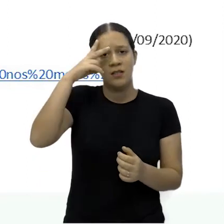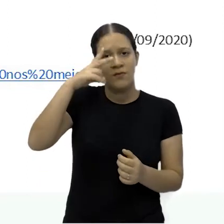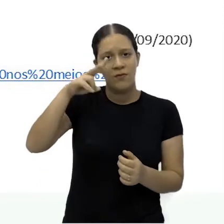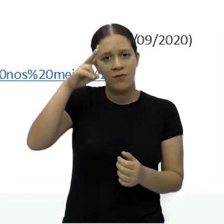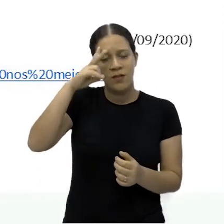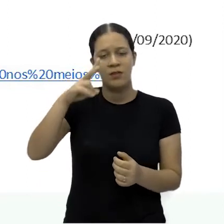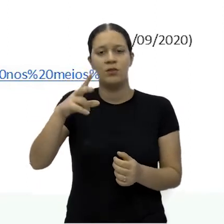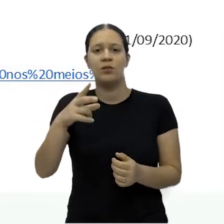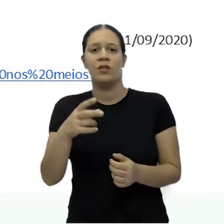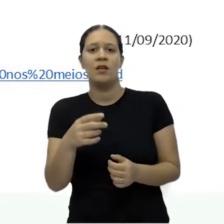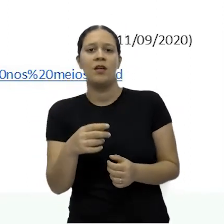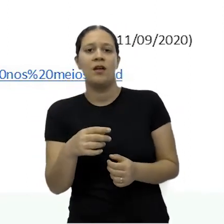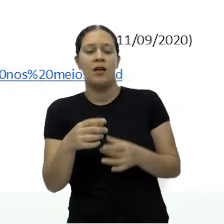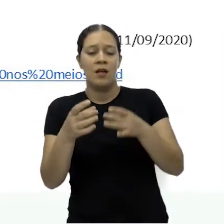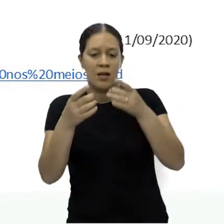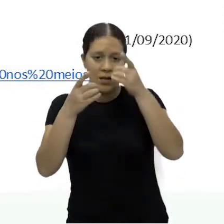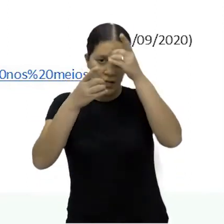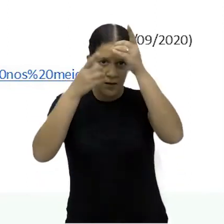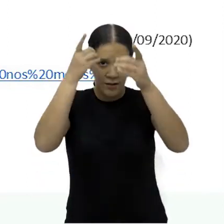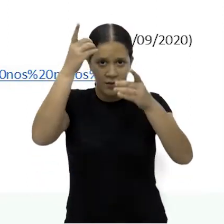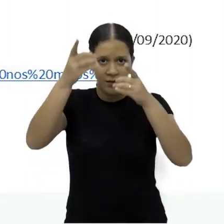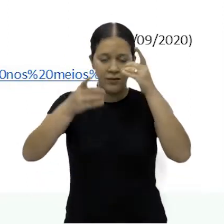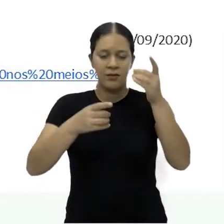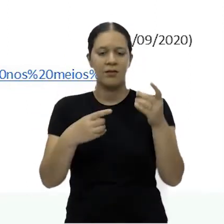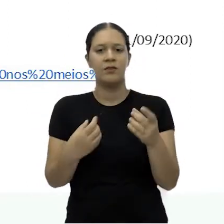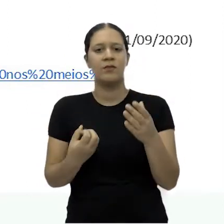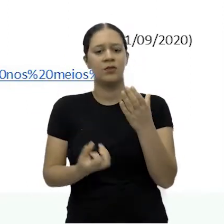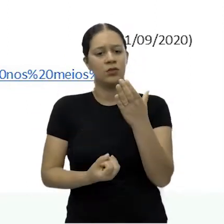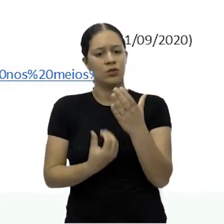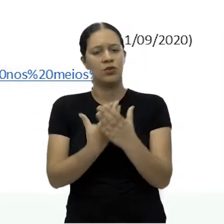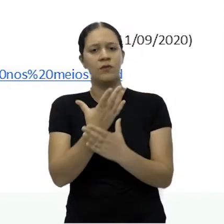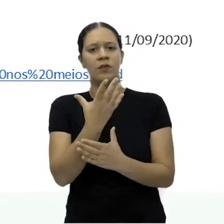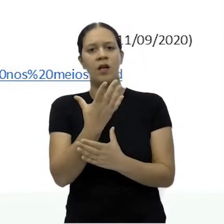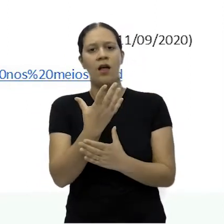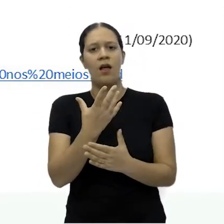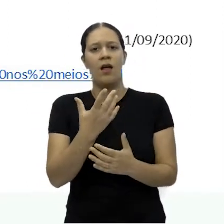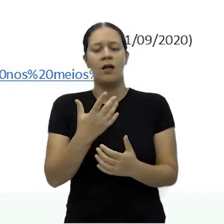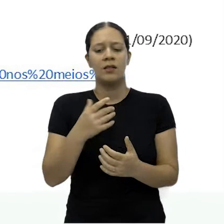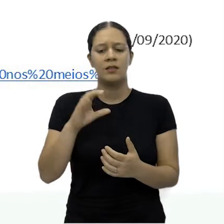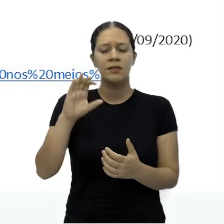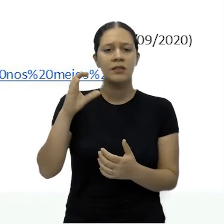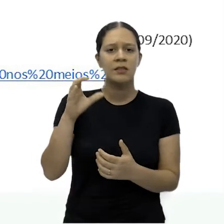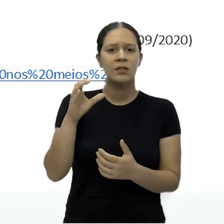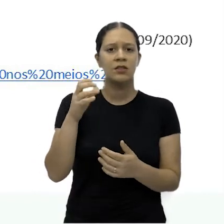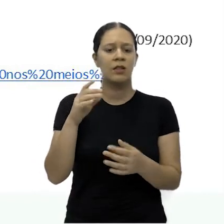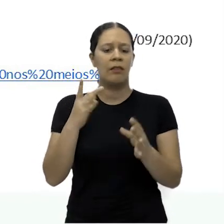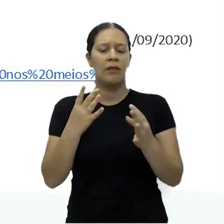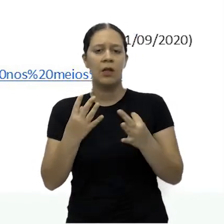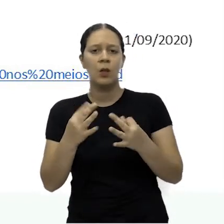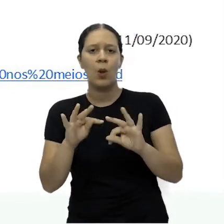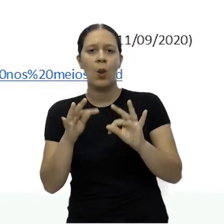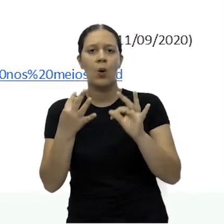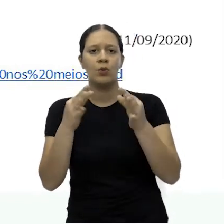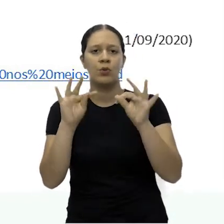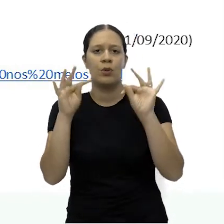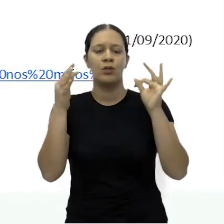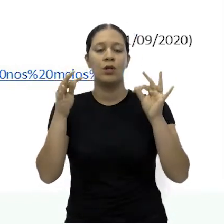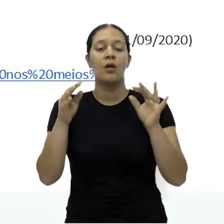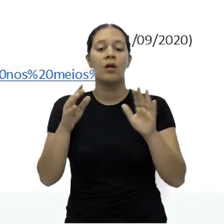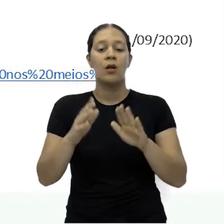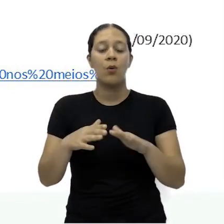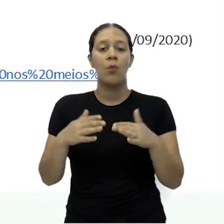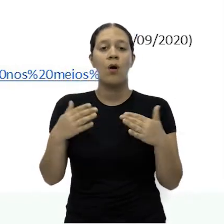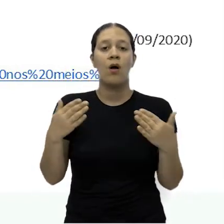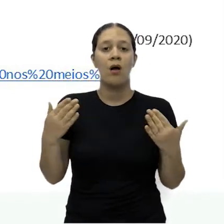fatos, ideias, conceitos e descobrimentos ligados às tarefas científicas e tecnológicas,